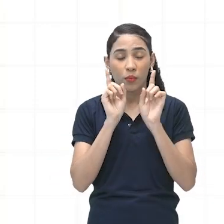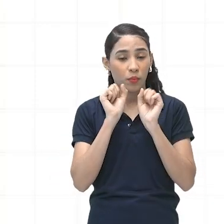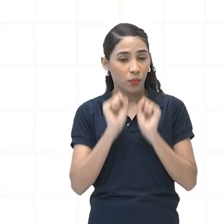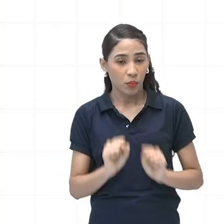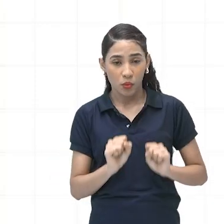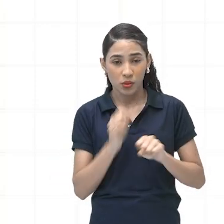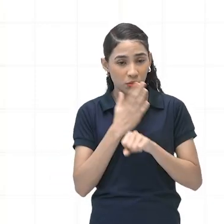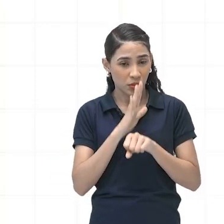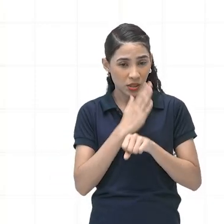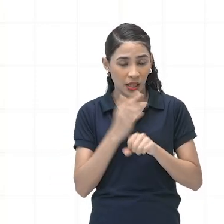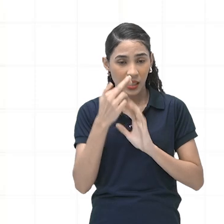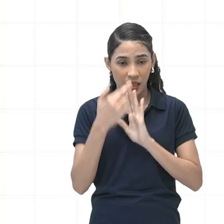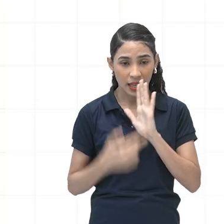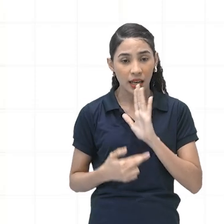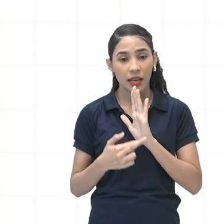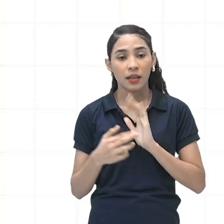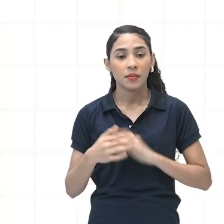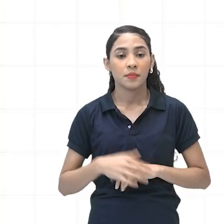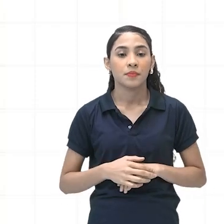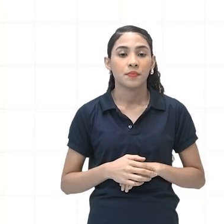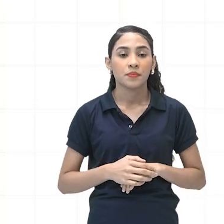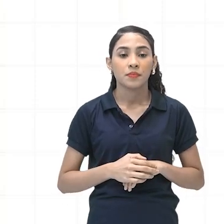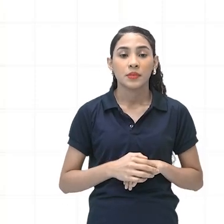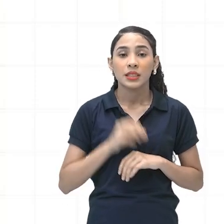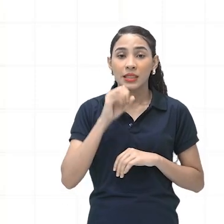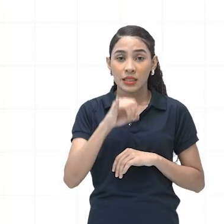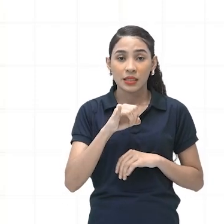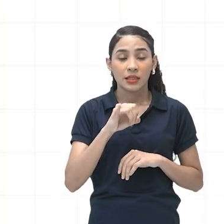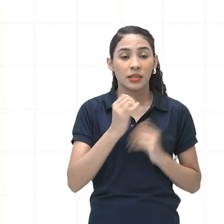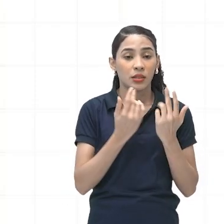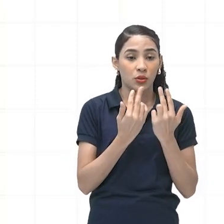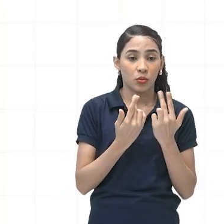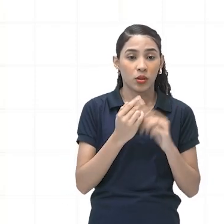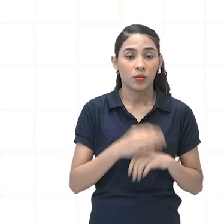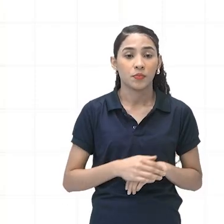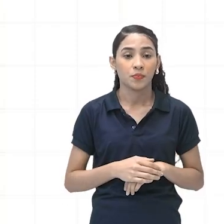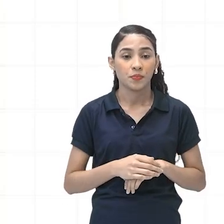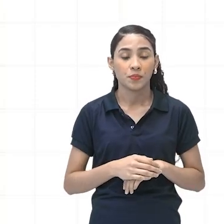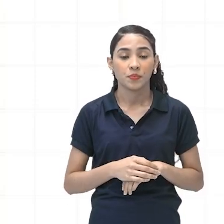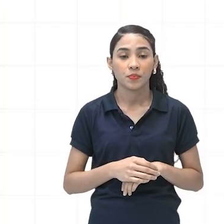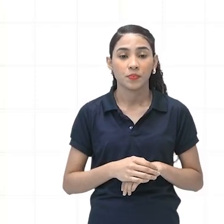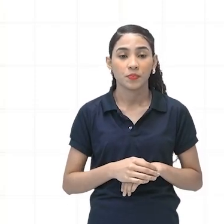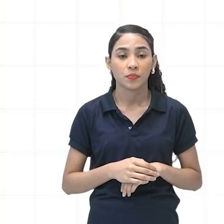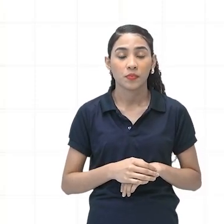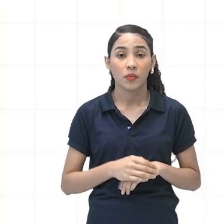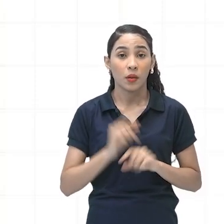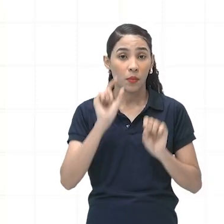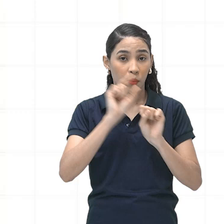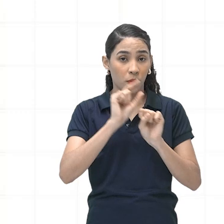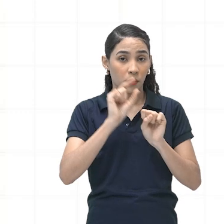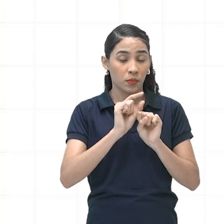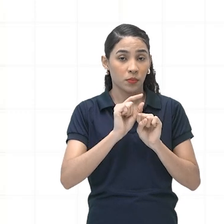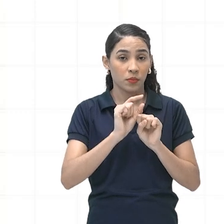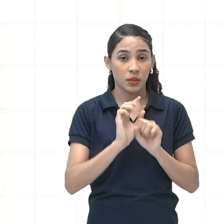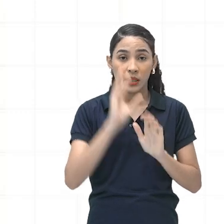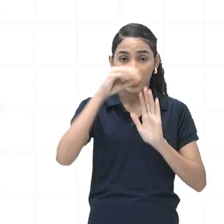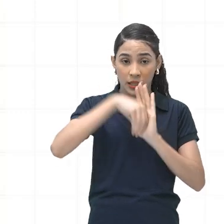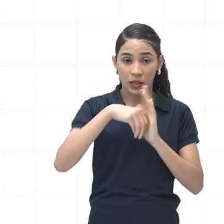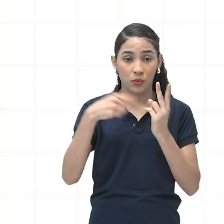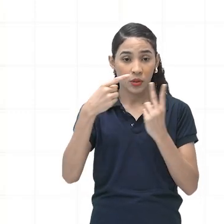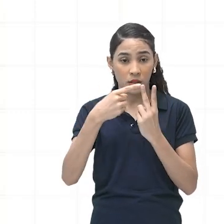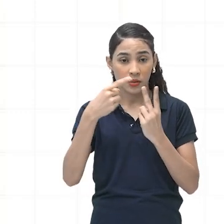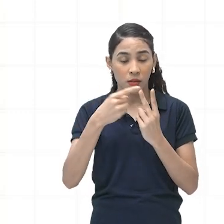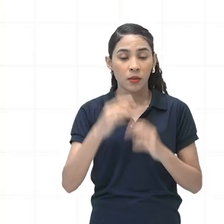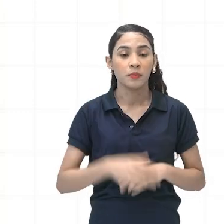essa propriedade quando o índice é igual à potência. de dentro do radical.